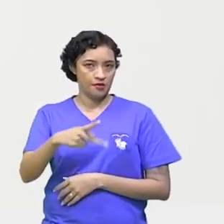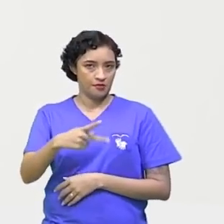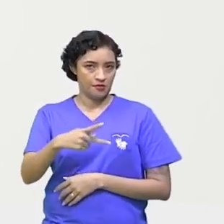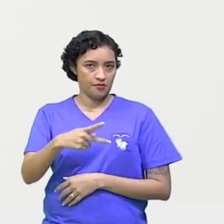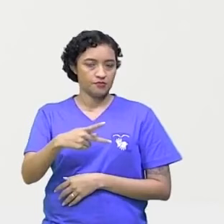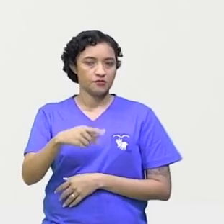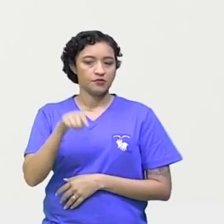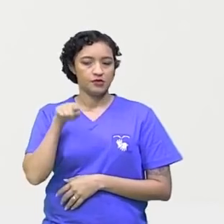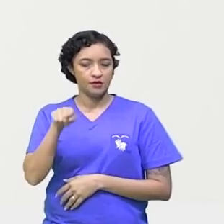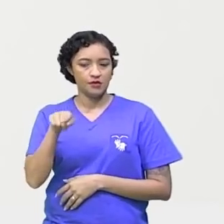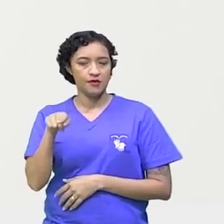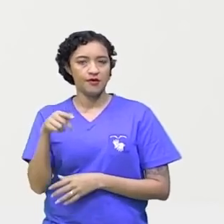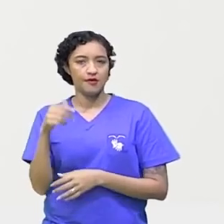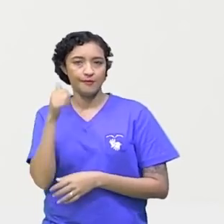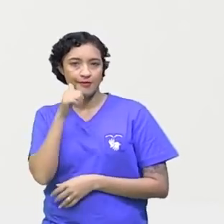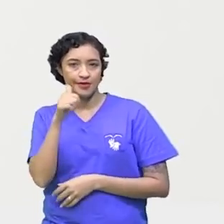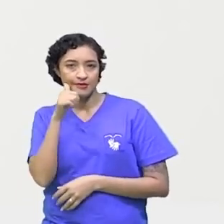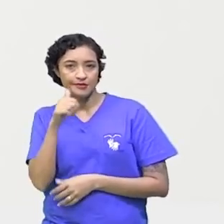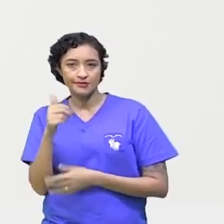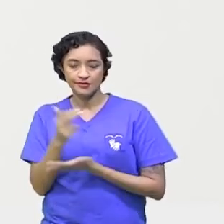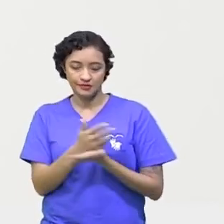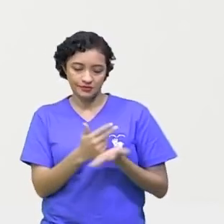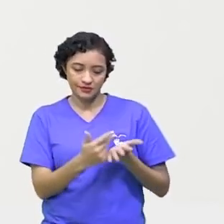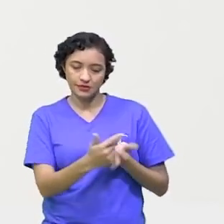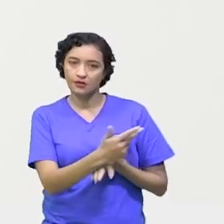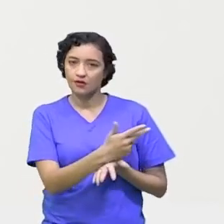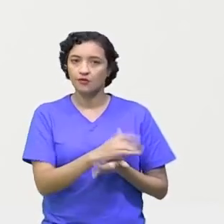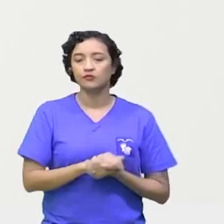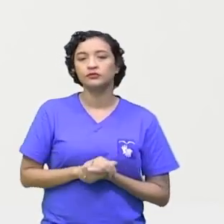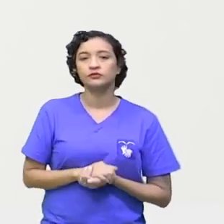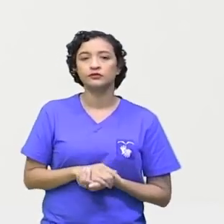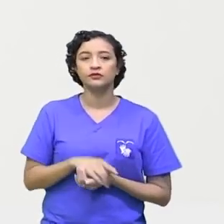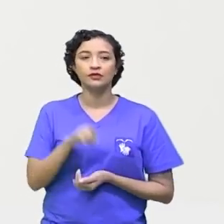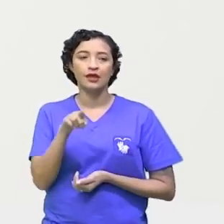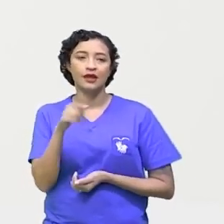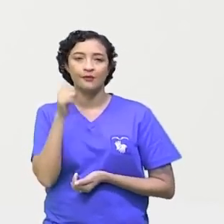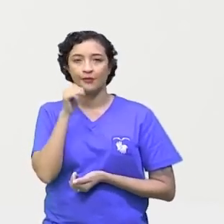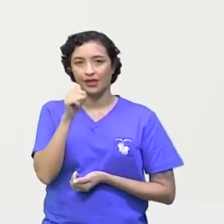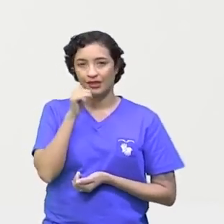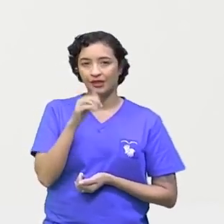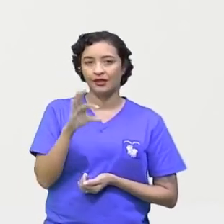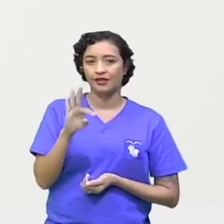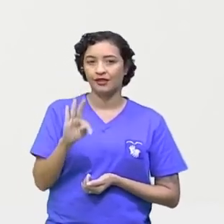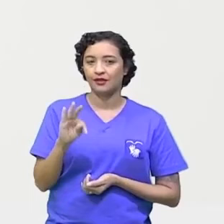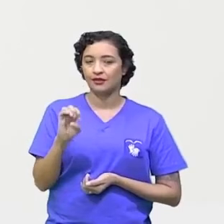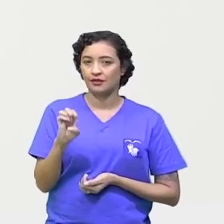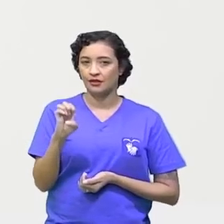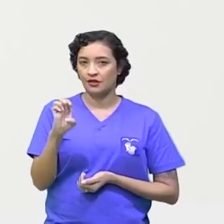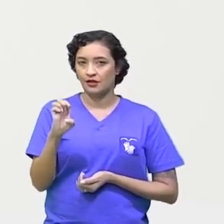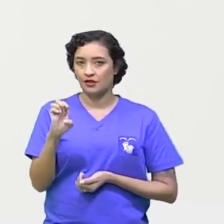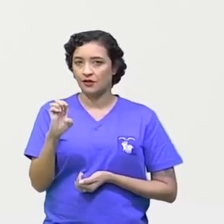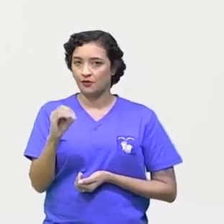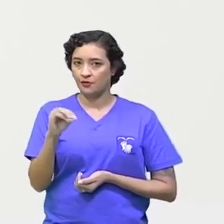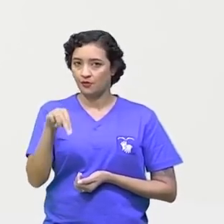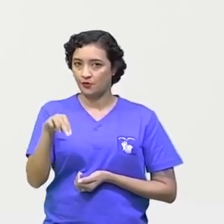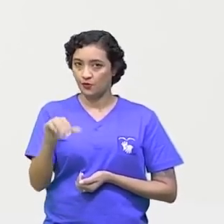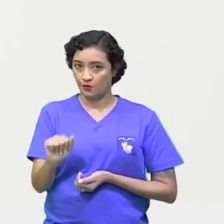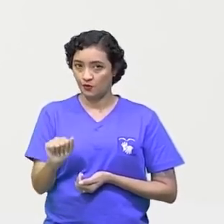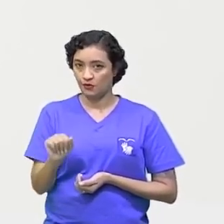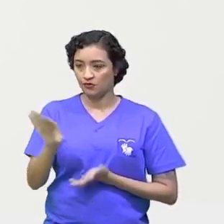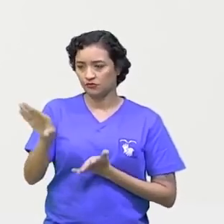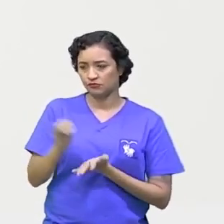bem. Então a Thelma estava brincando aí e acabou desenhando no papel milimetrado uma peça. Observe aí a peça de